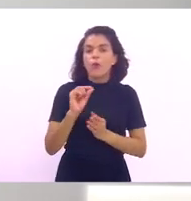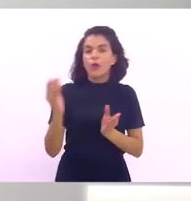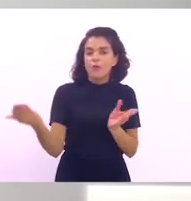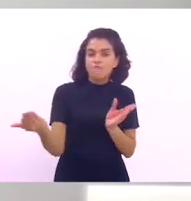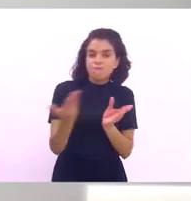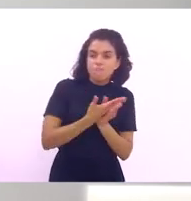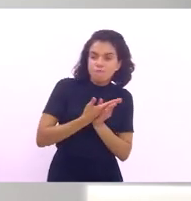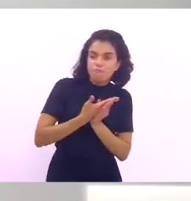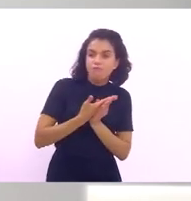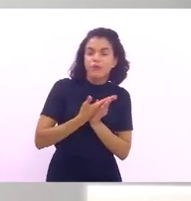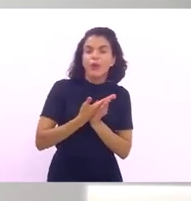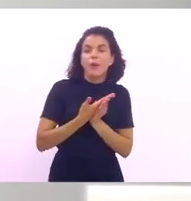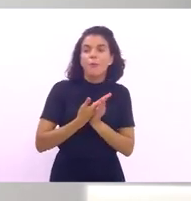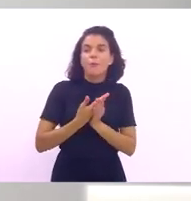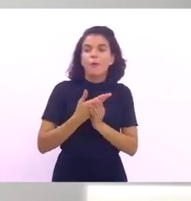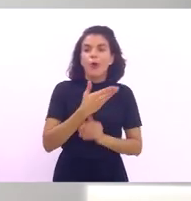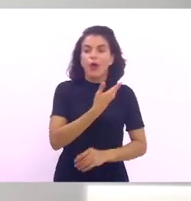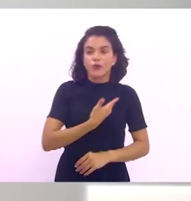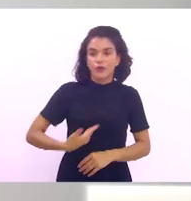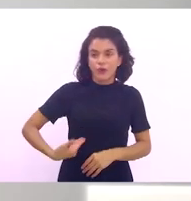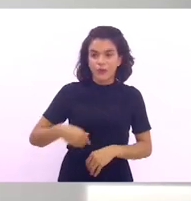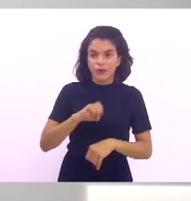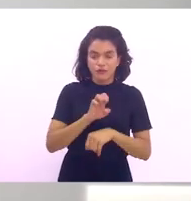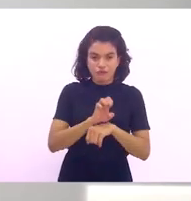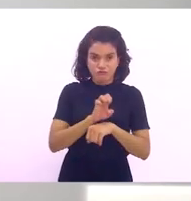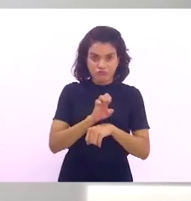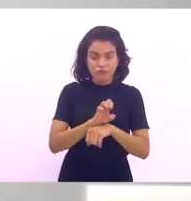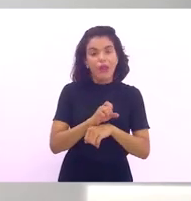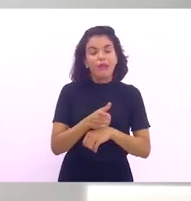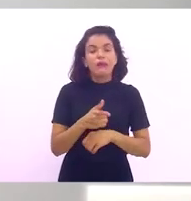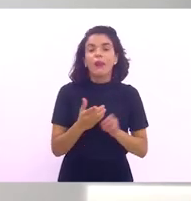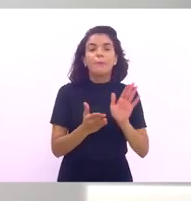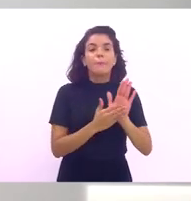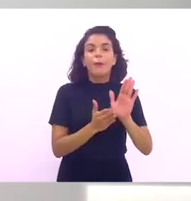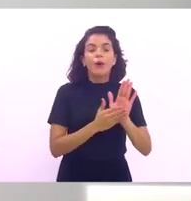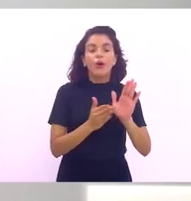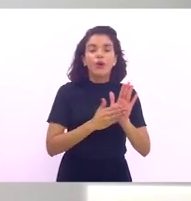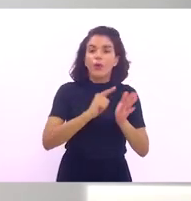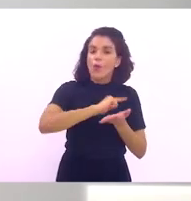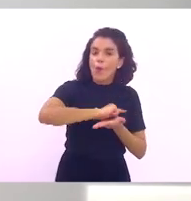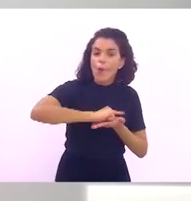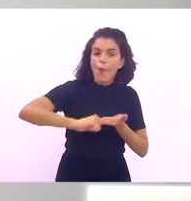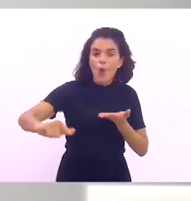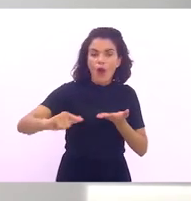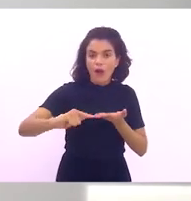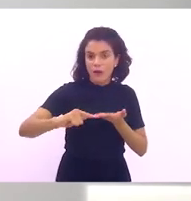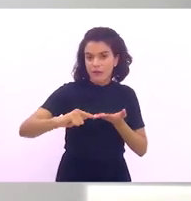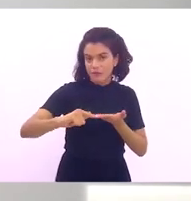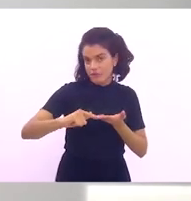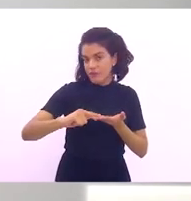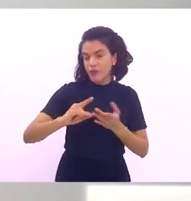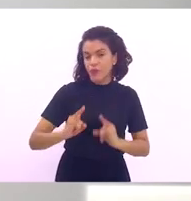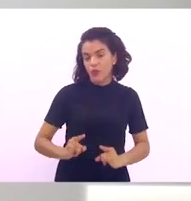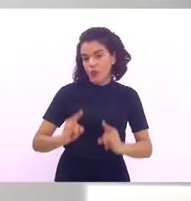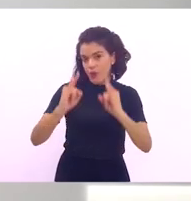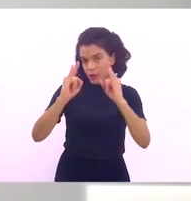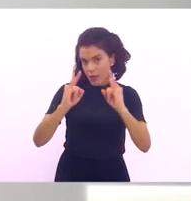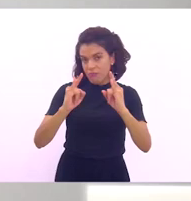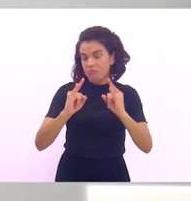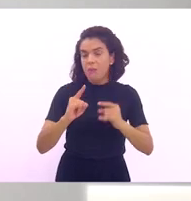judicial movido por parte do governo do estado que propõe a desocupação sem trazer nenhuma